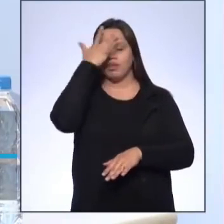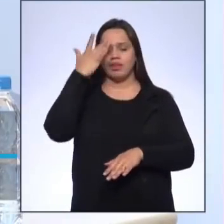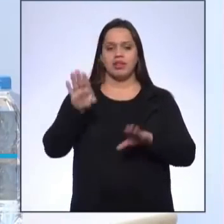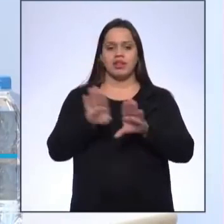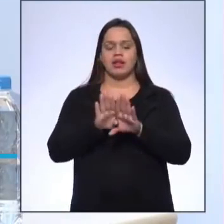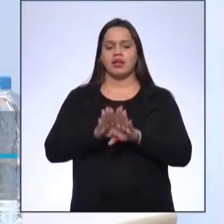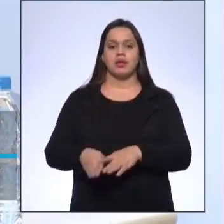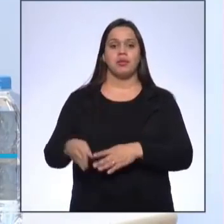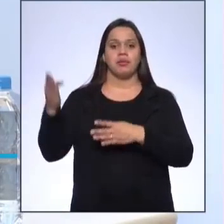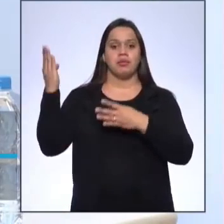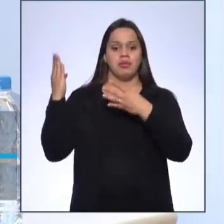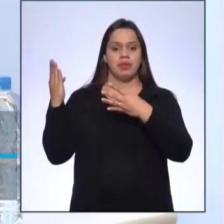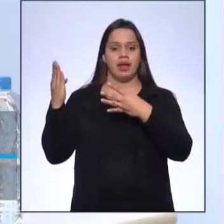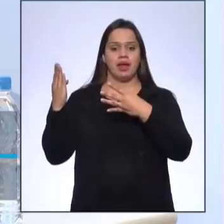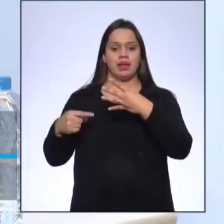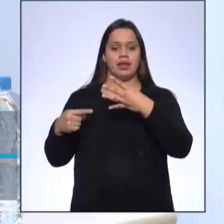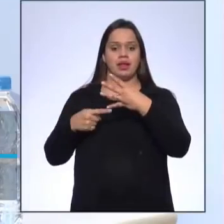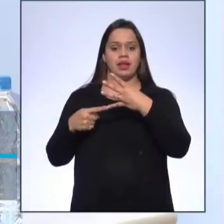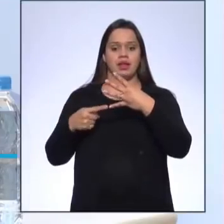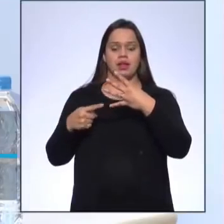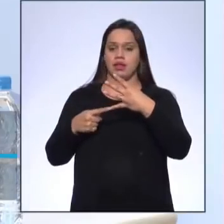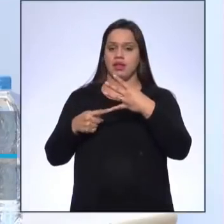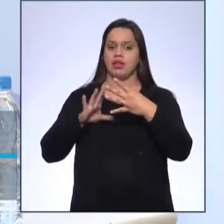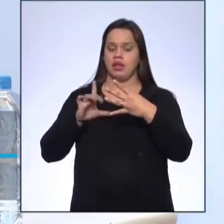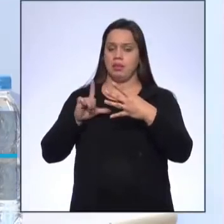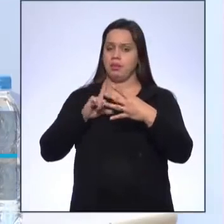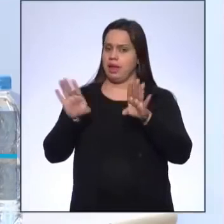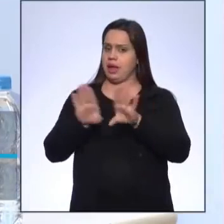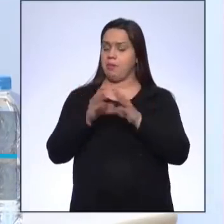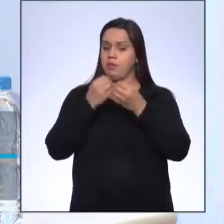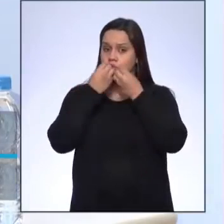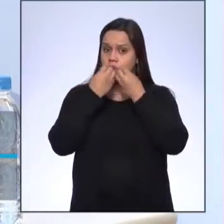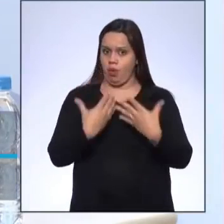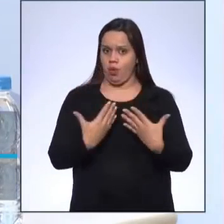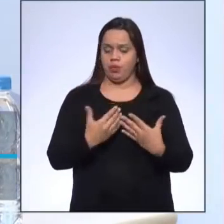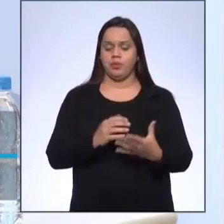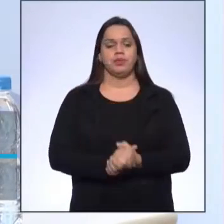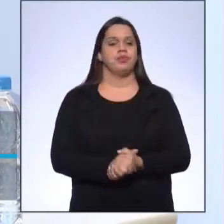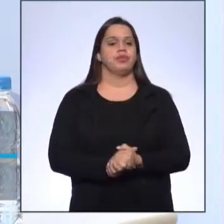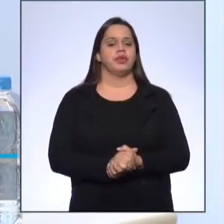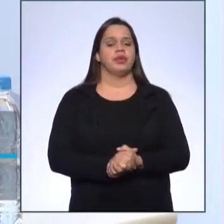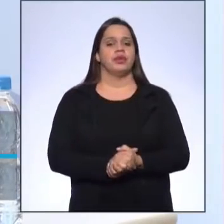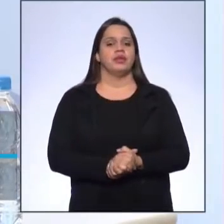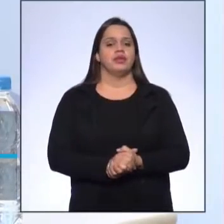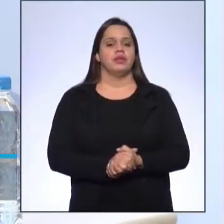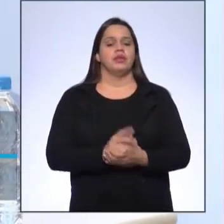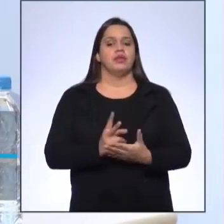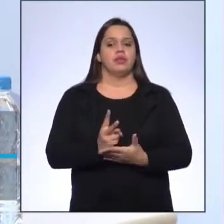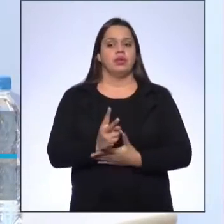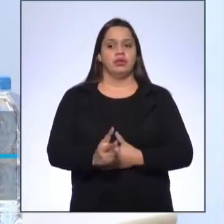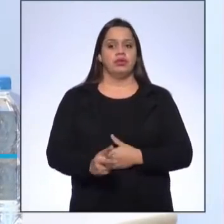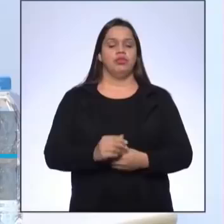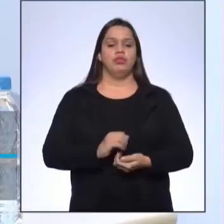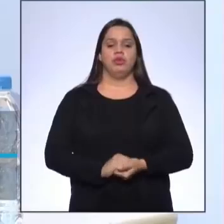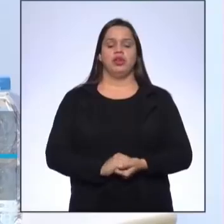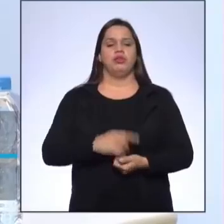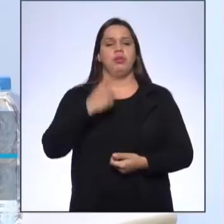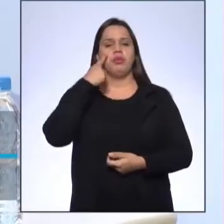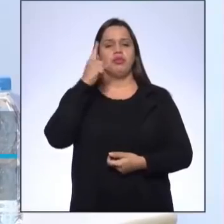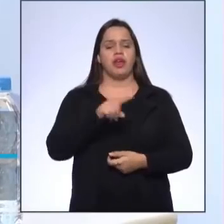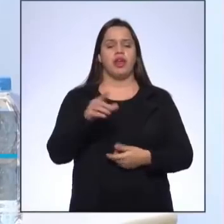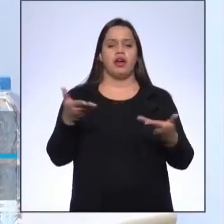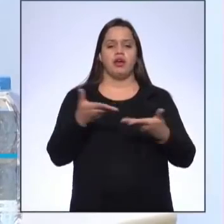People Performing é muito bacana, pessoal. Vale a pena, tá? Vamos lá. Seguindo, a gente vai ouvir um